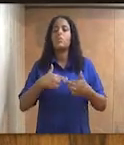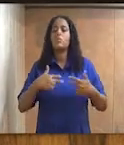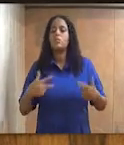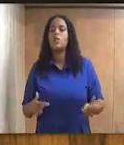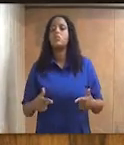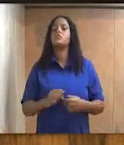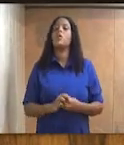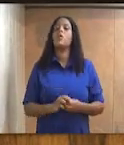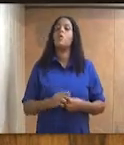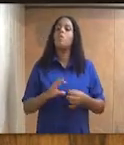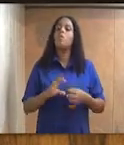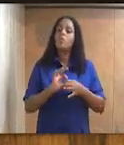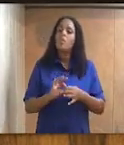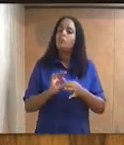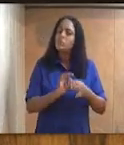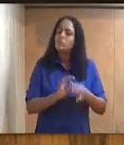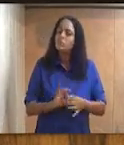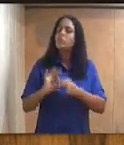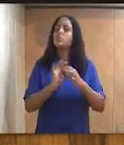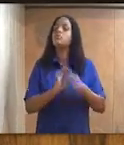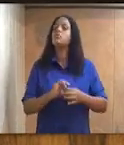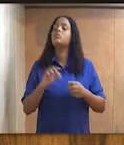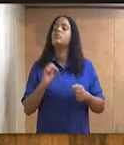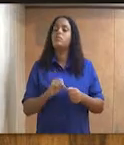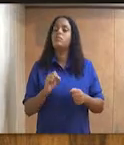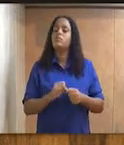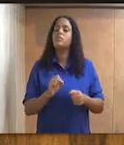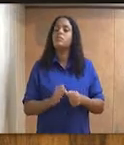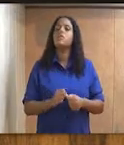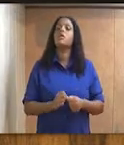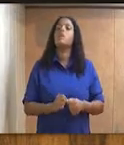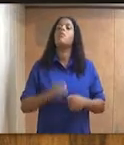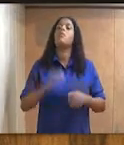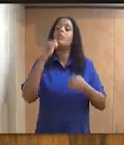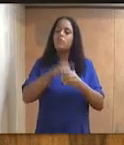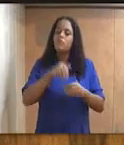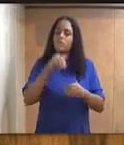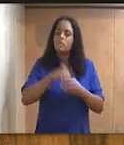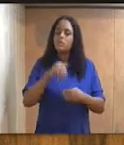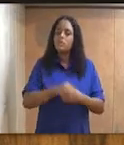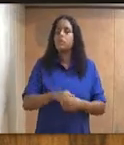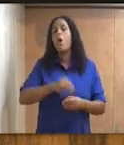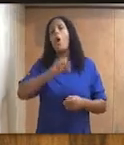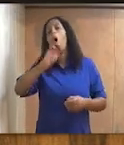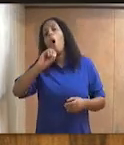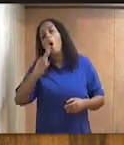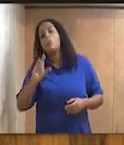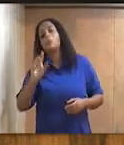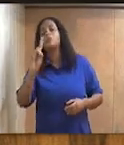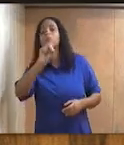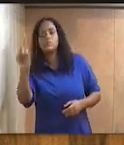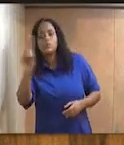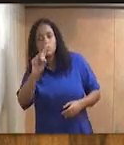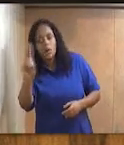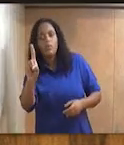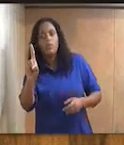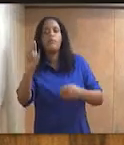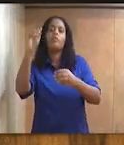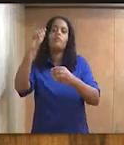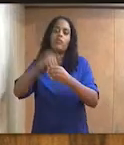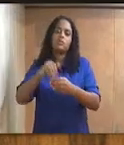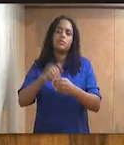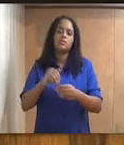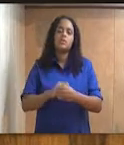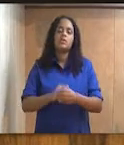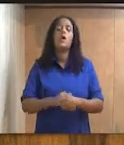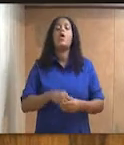acordo de fazermos uma votação ou uma não votação, como sugeriu o vereador Júnior